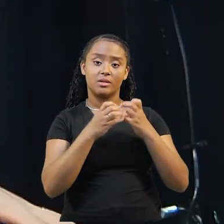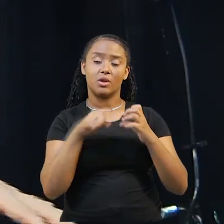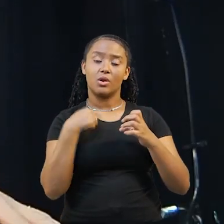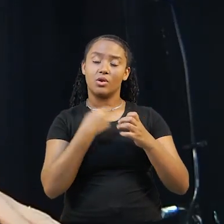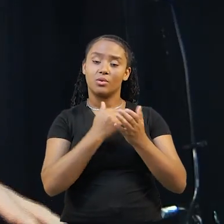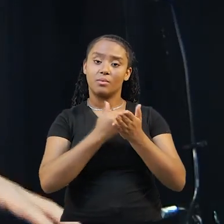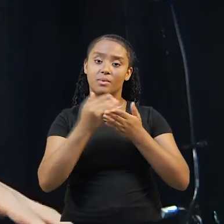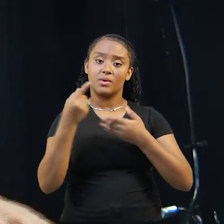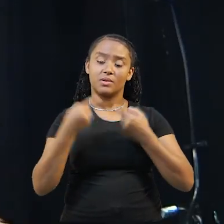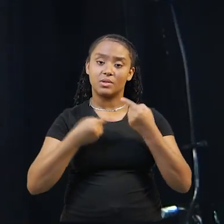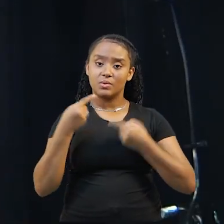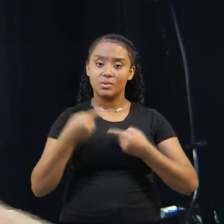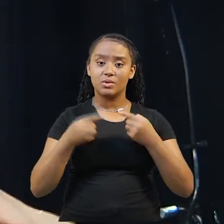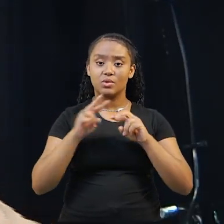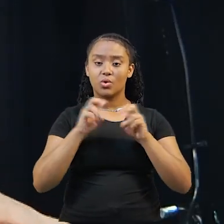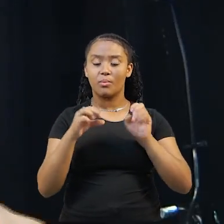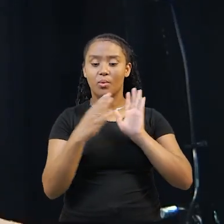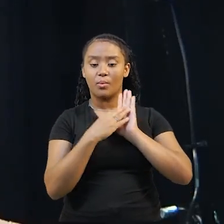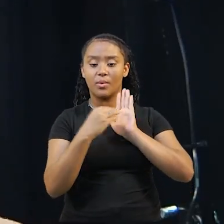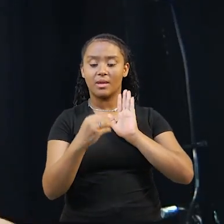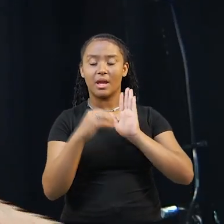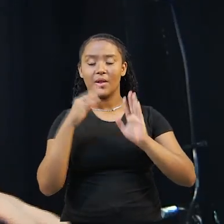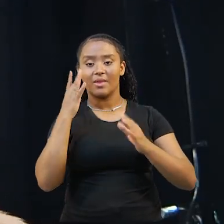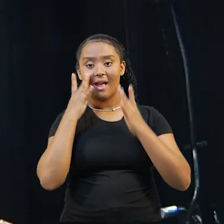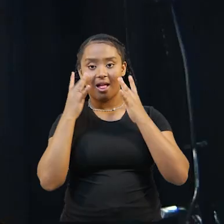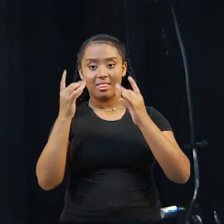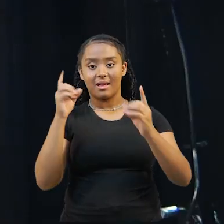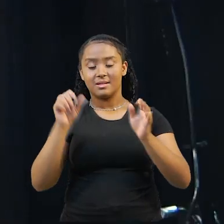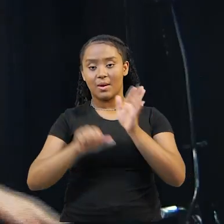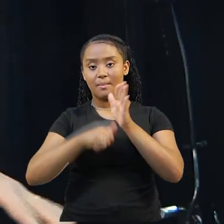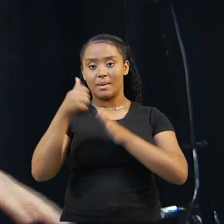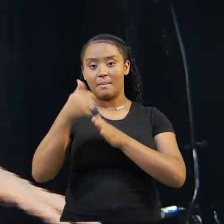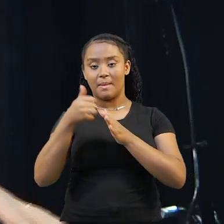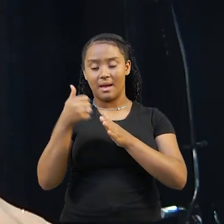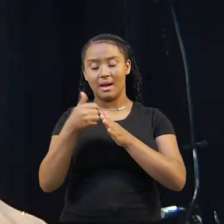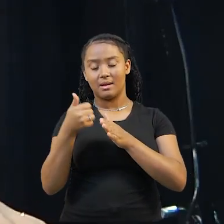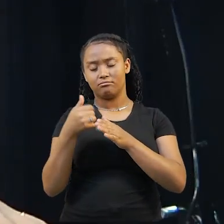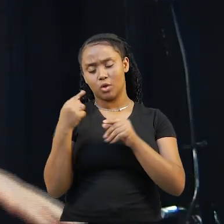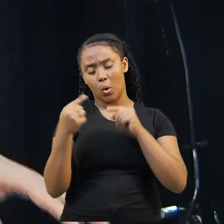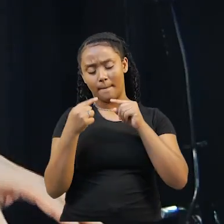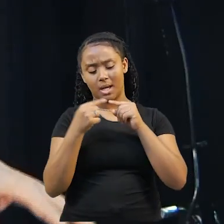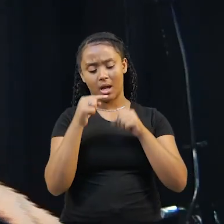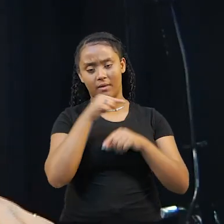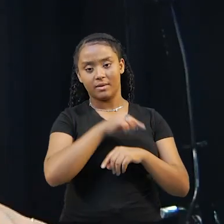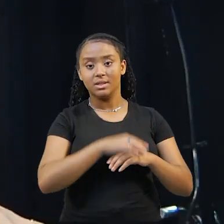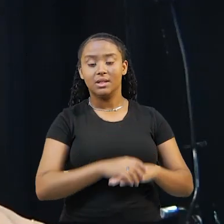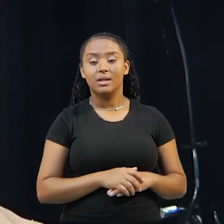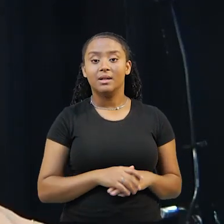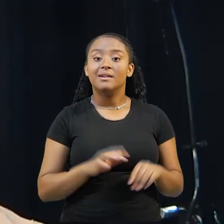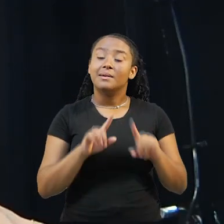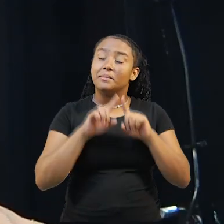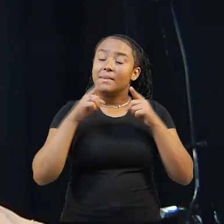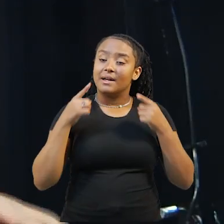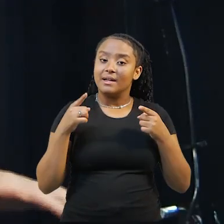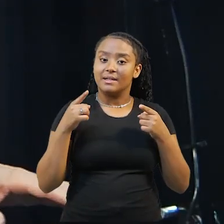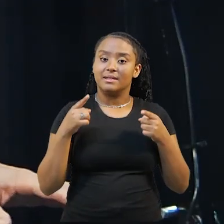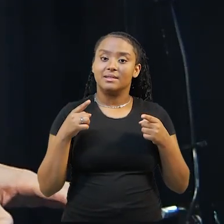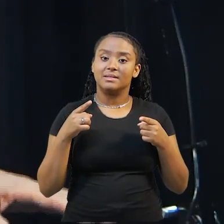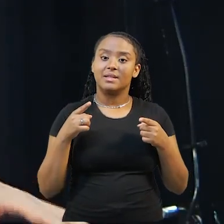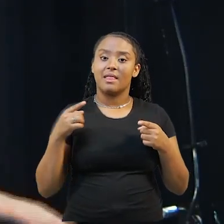a discutir o modelo da atenção primária, que é o modelo que o Jaraguá se encaixava melhor, mas dentro da